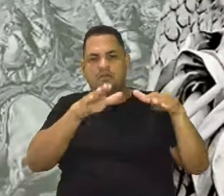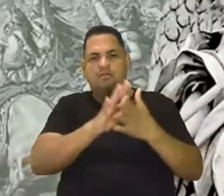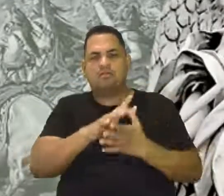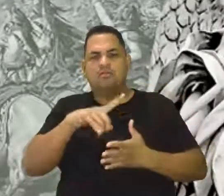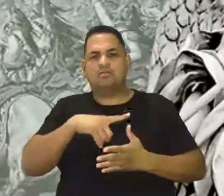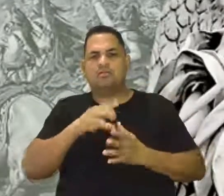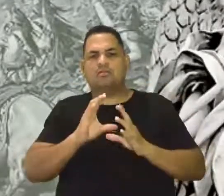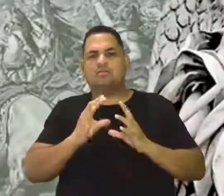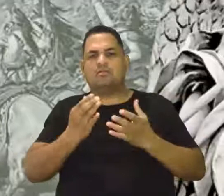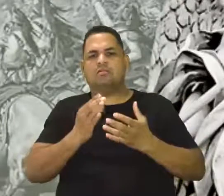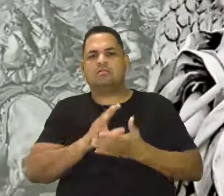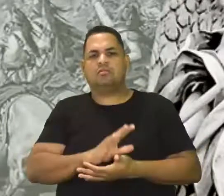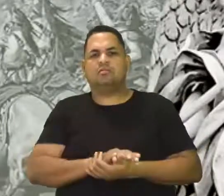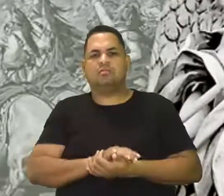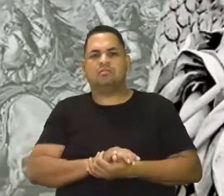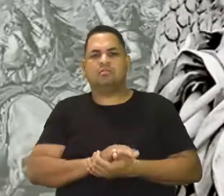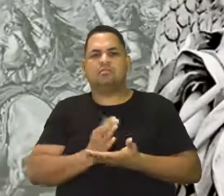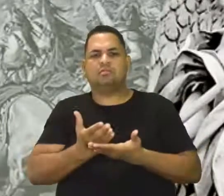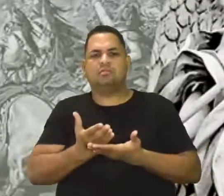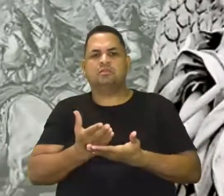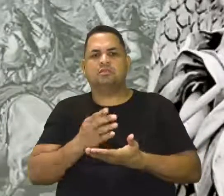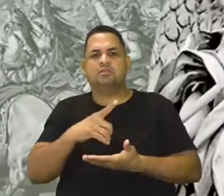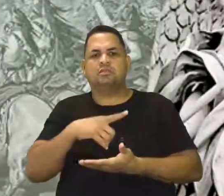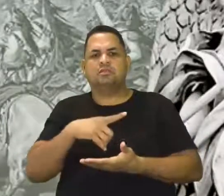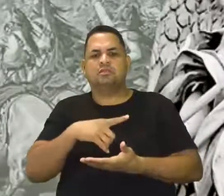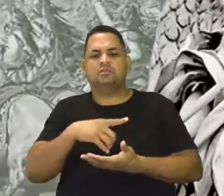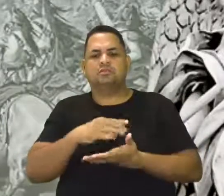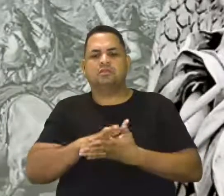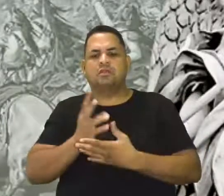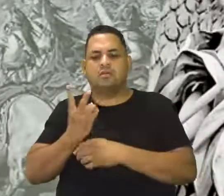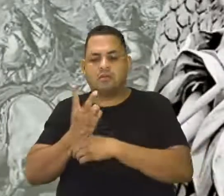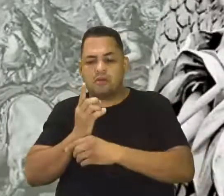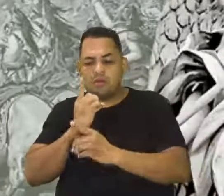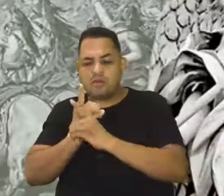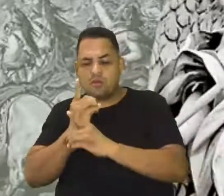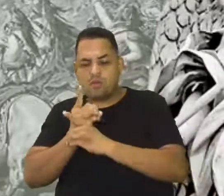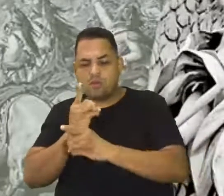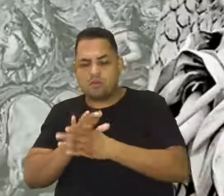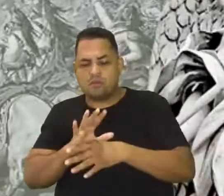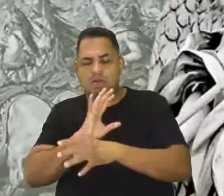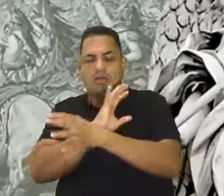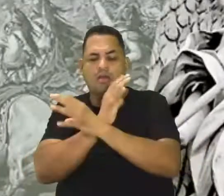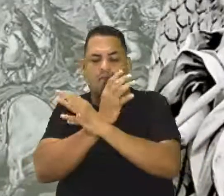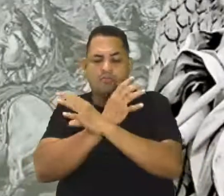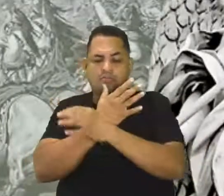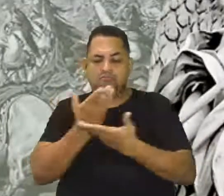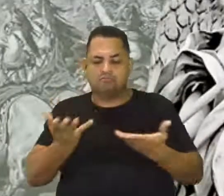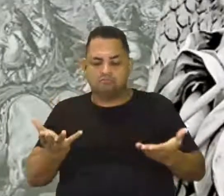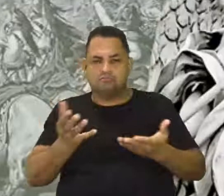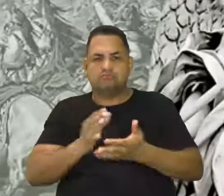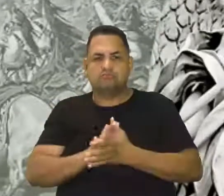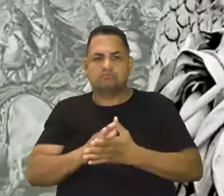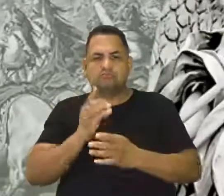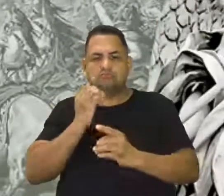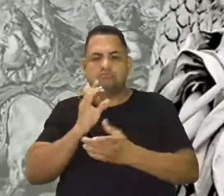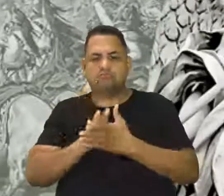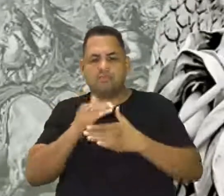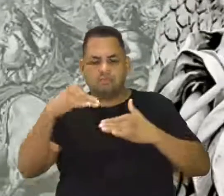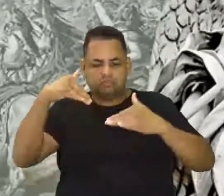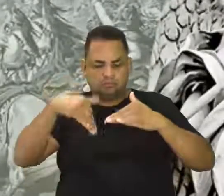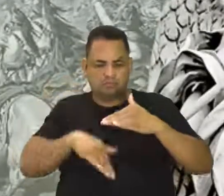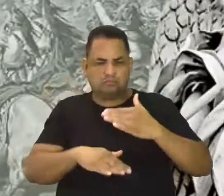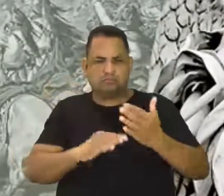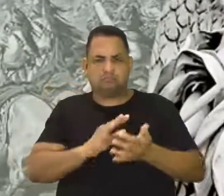grupos aí tem tanto recuperar os apps botar do Osama Bin Laden para poder enterrar